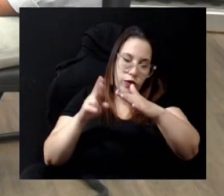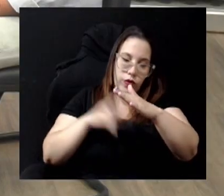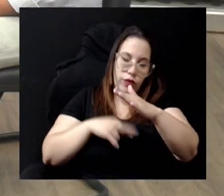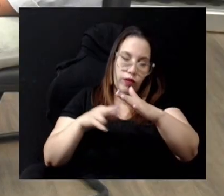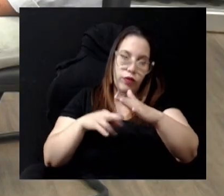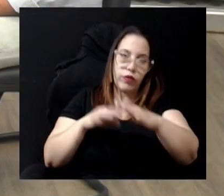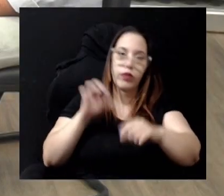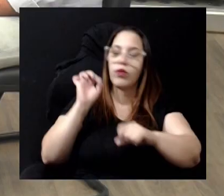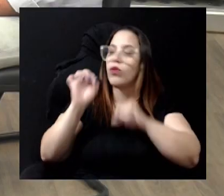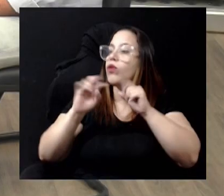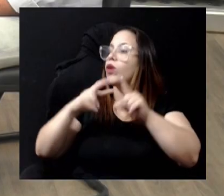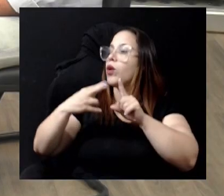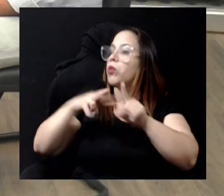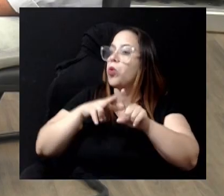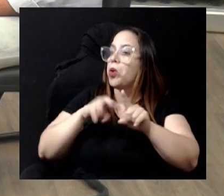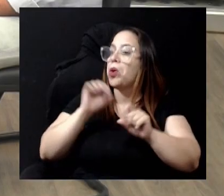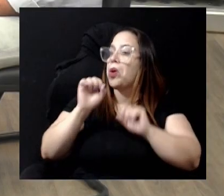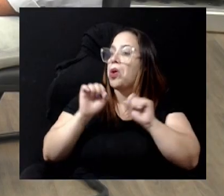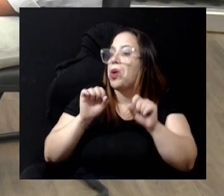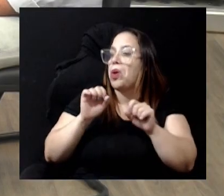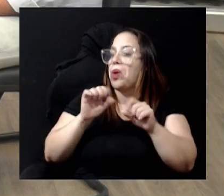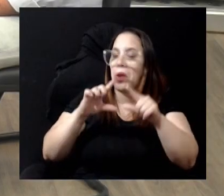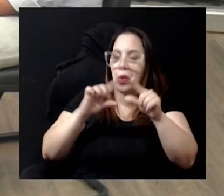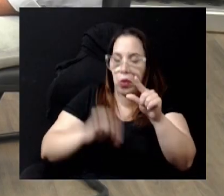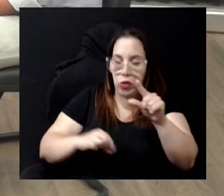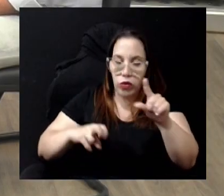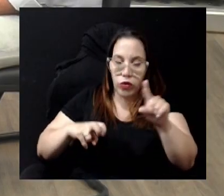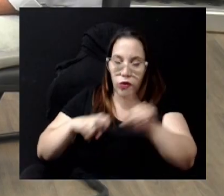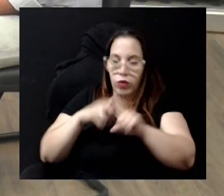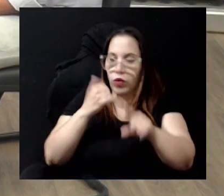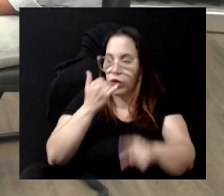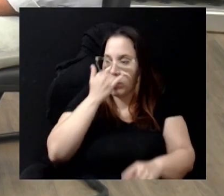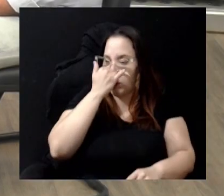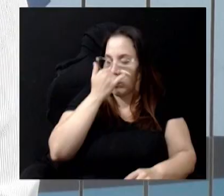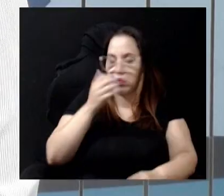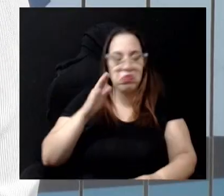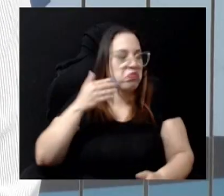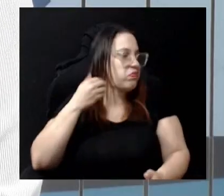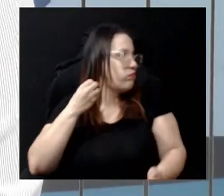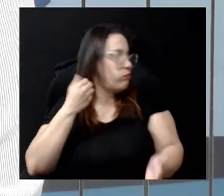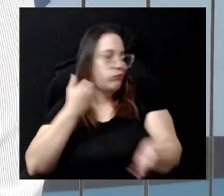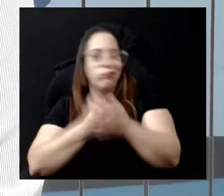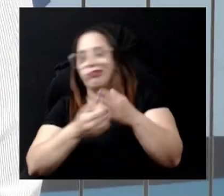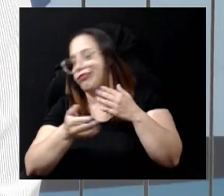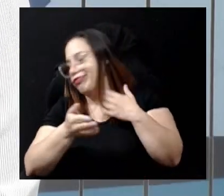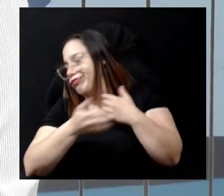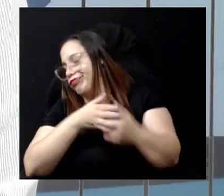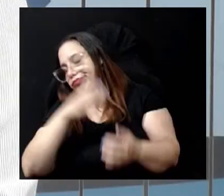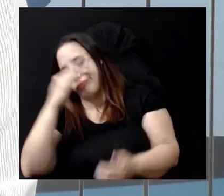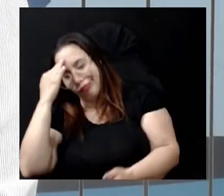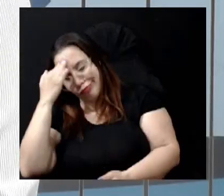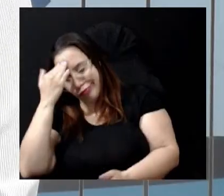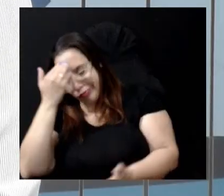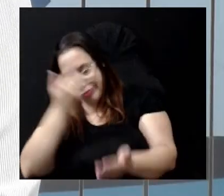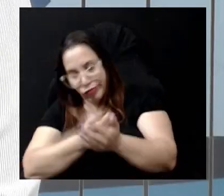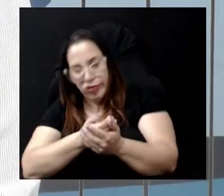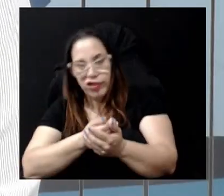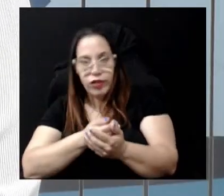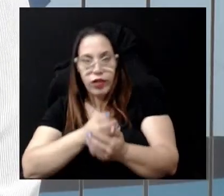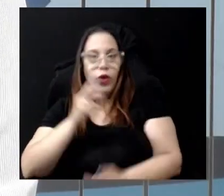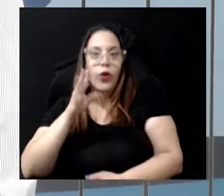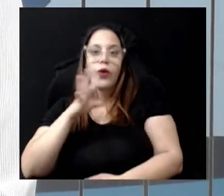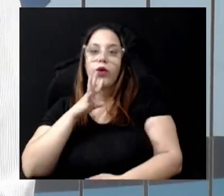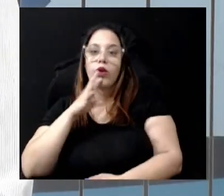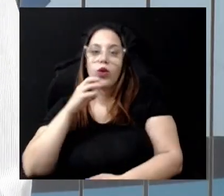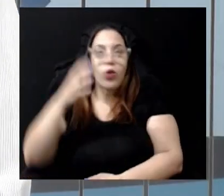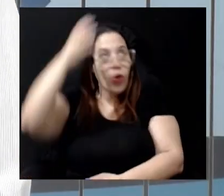sobre essa questão da redução dos acidentes, professor? Não tenho dúvida quanto a isso, né? Quantas pessoas a gente não conhece, Rubem, que preferem